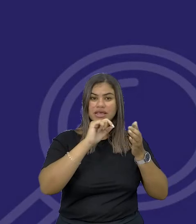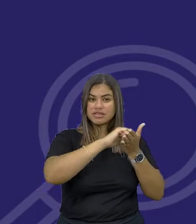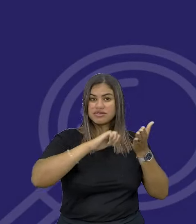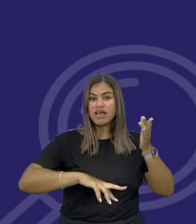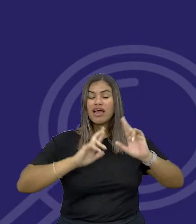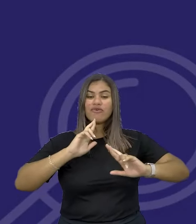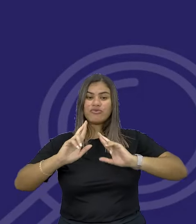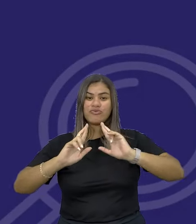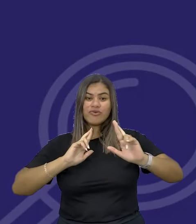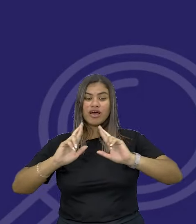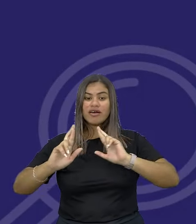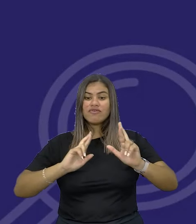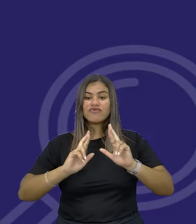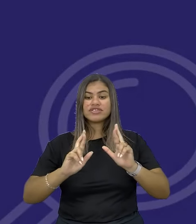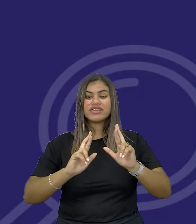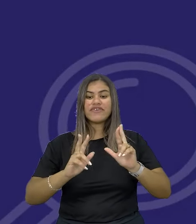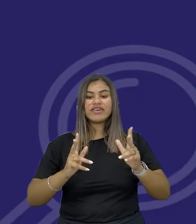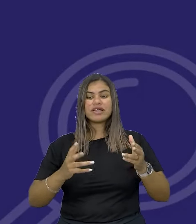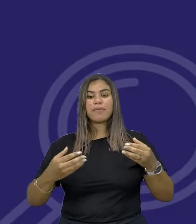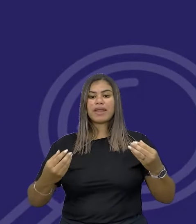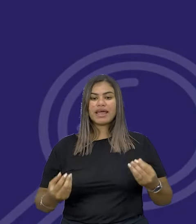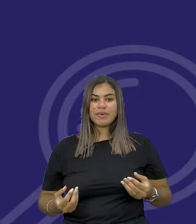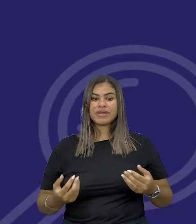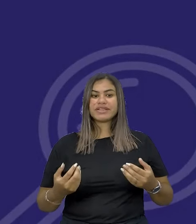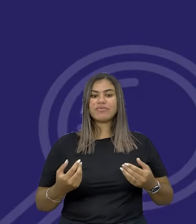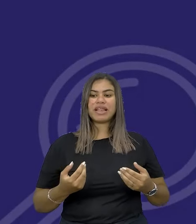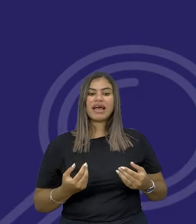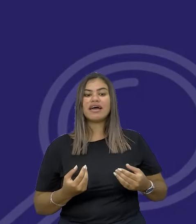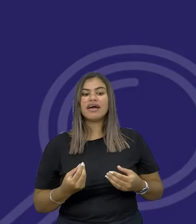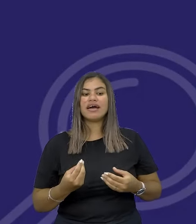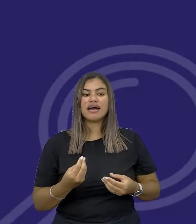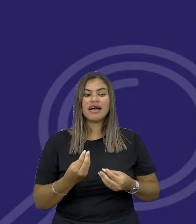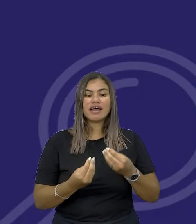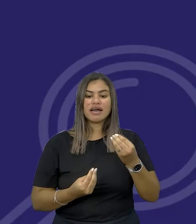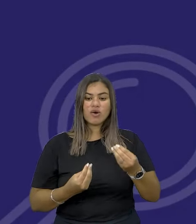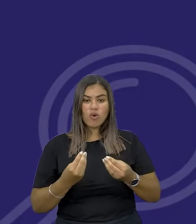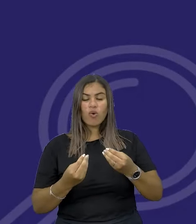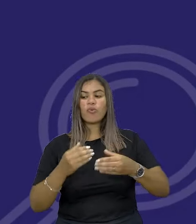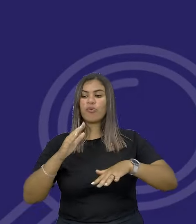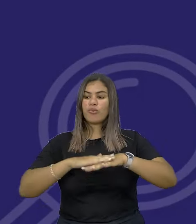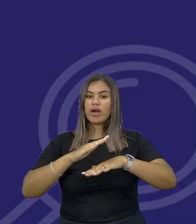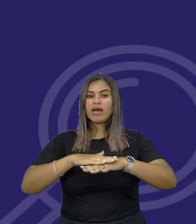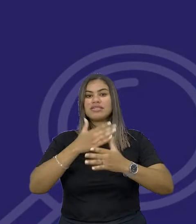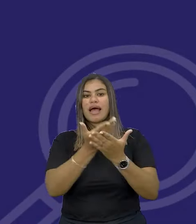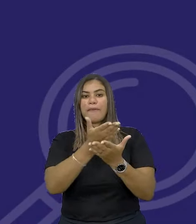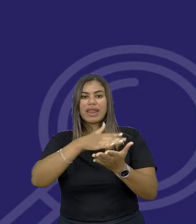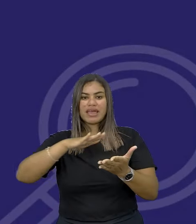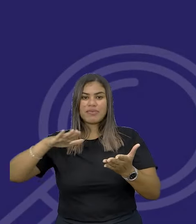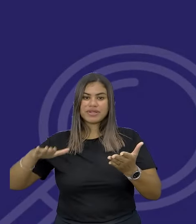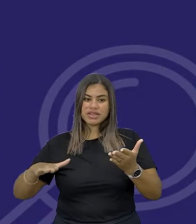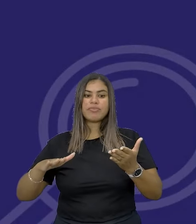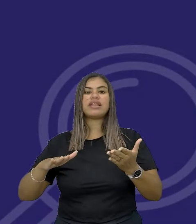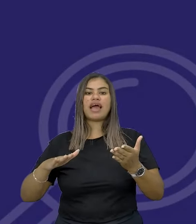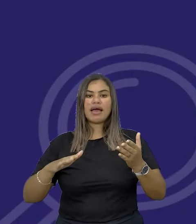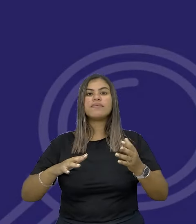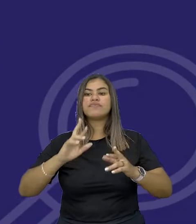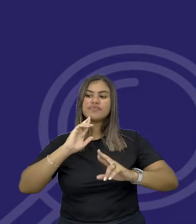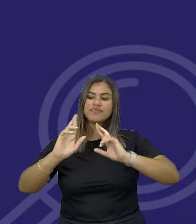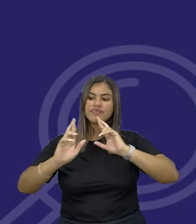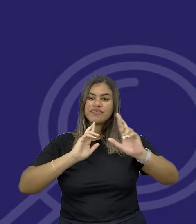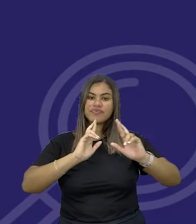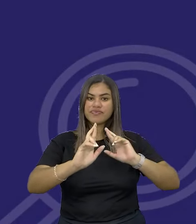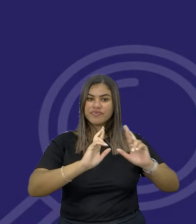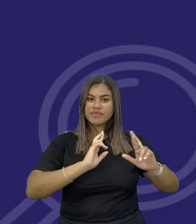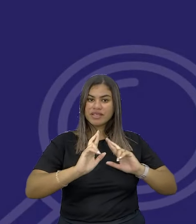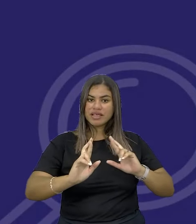e o professor coloca-se como mediador das discussões, incentivando a participação ativa e efetiva dos estudantes. Aí nós vamos chegar naquele